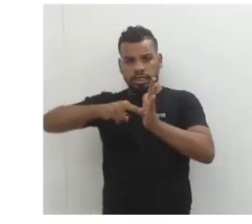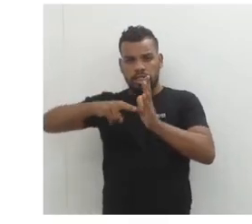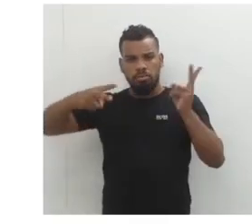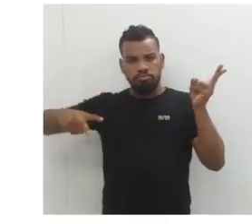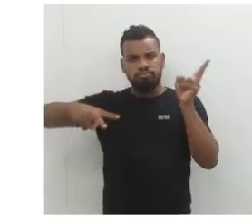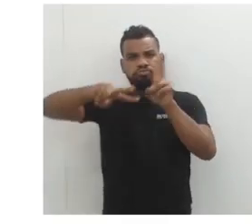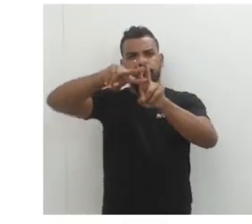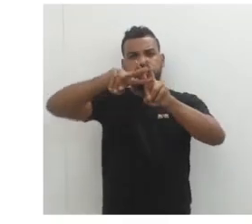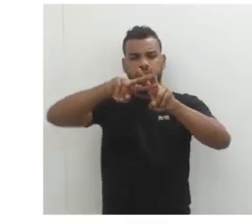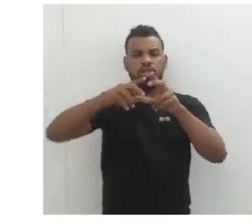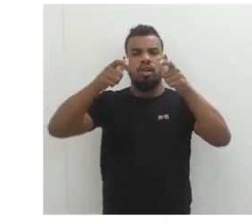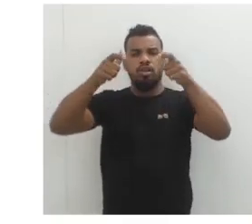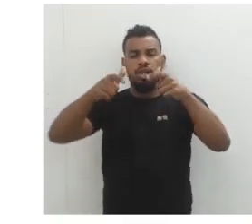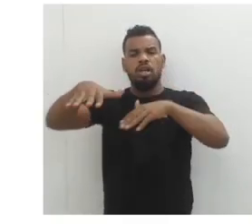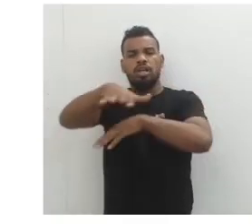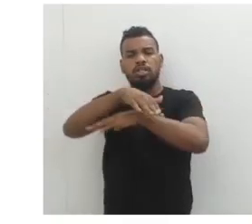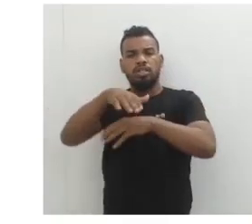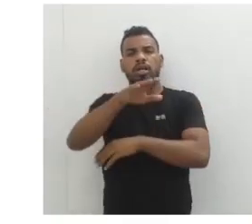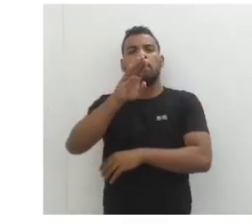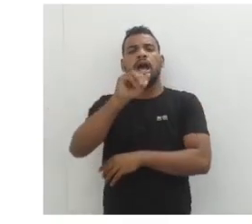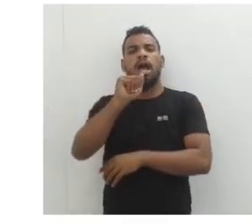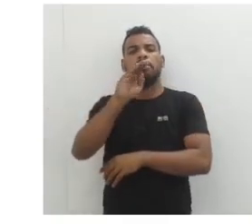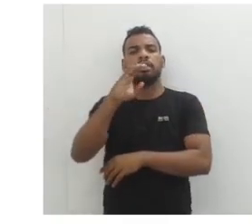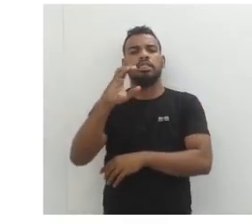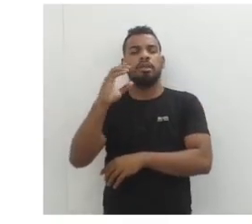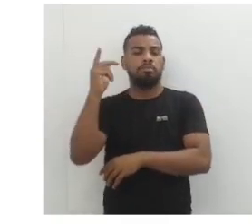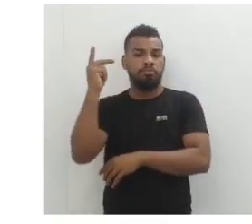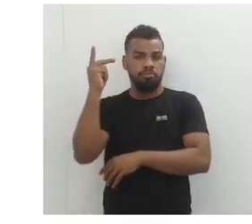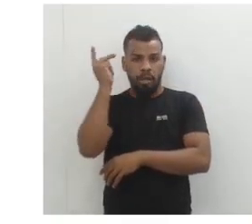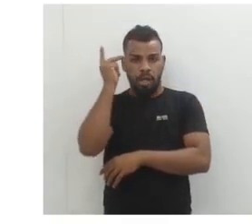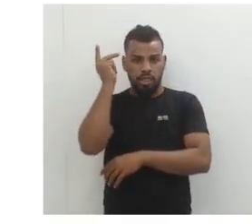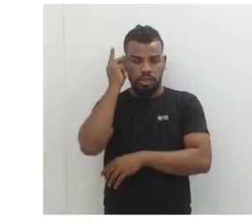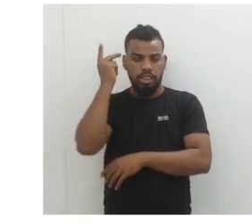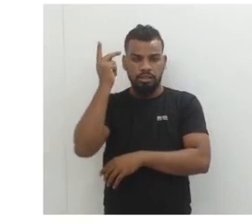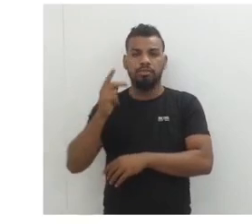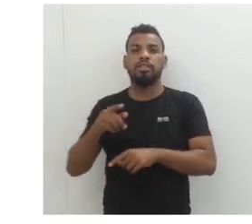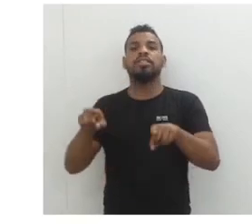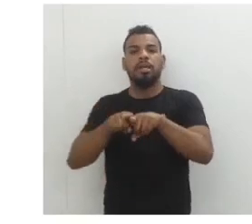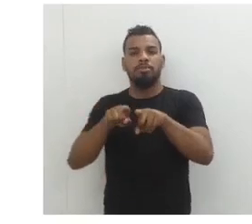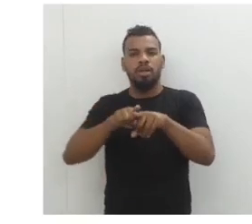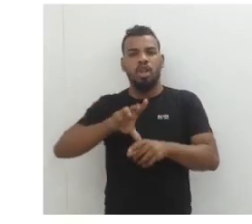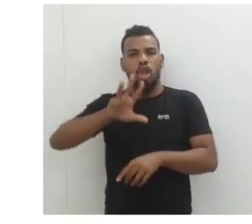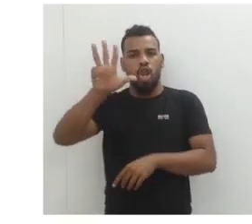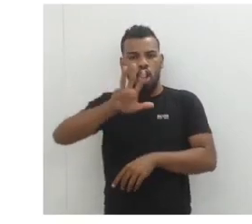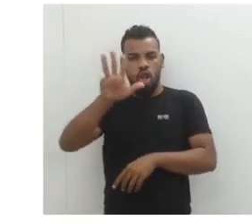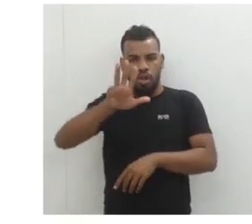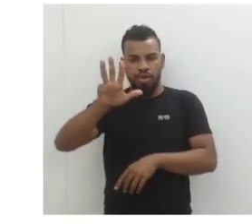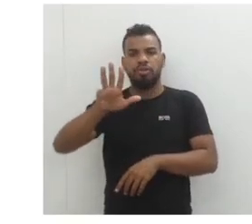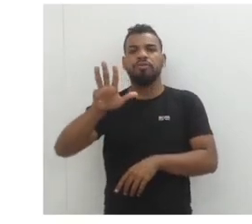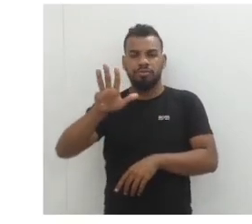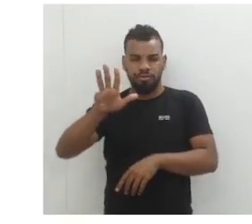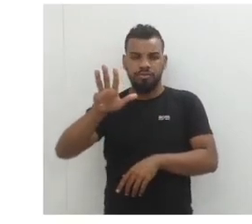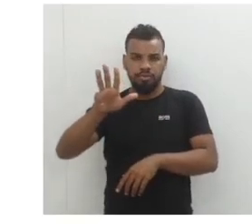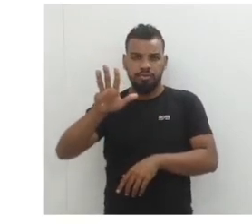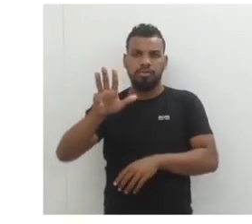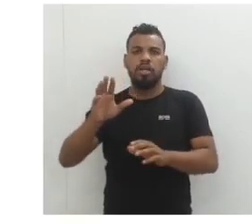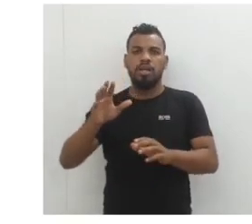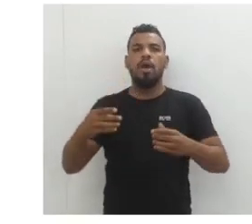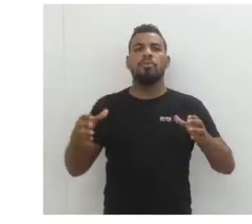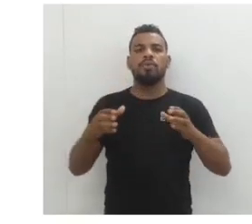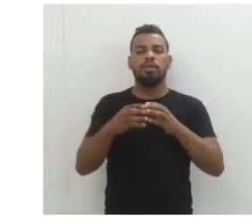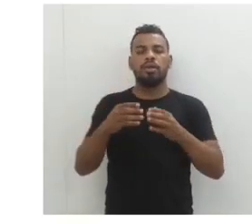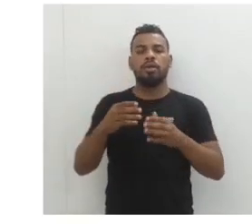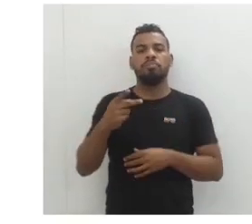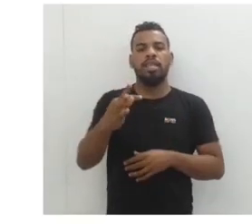região do ABC paulista, entre eles Luiz Inácio Lula da Silva, presidente do recém-criado